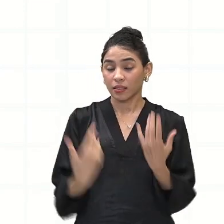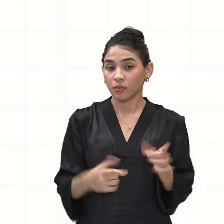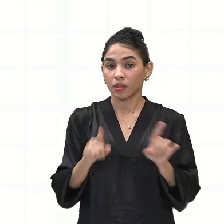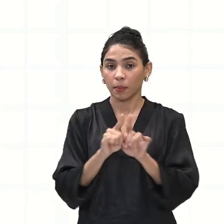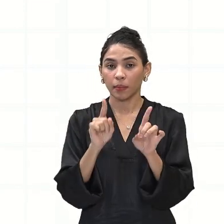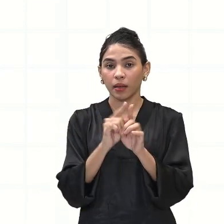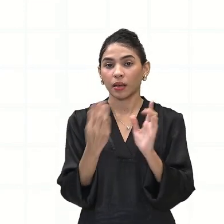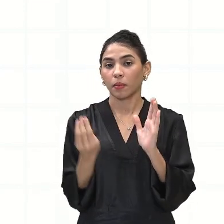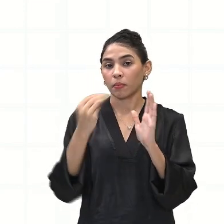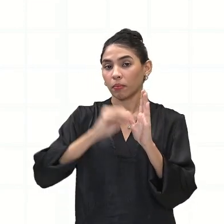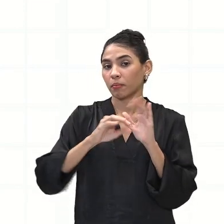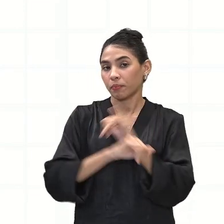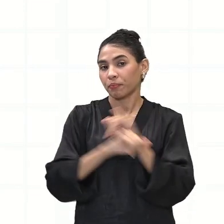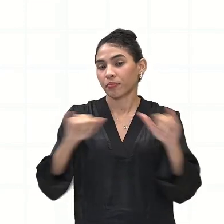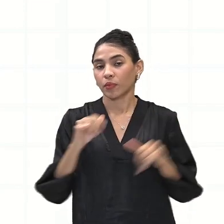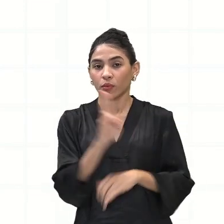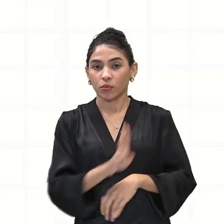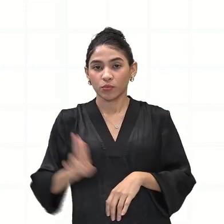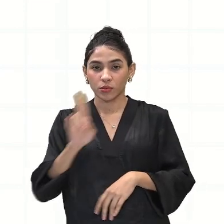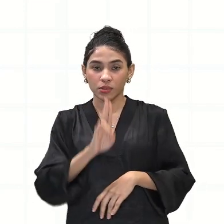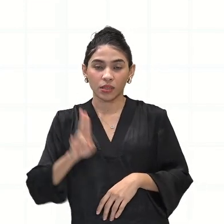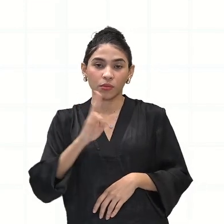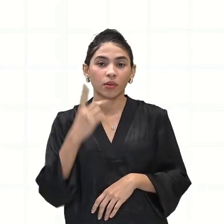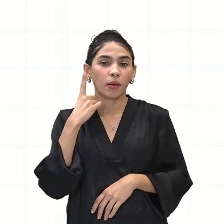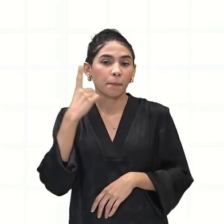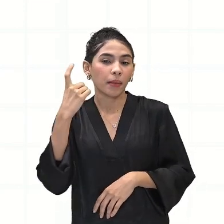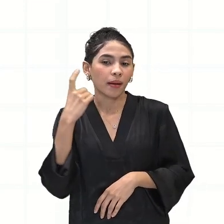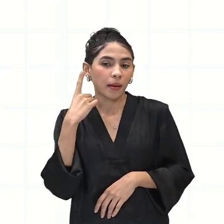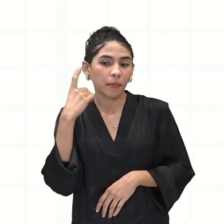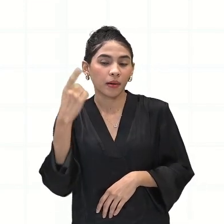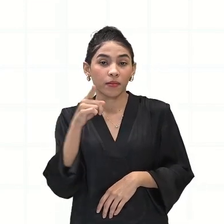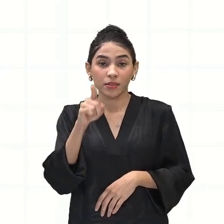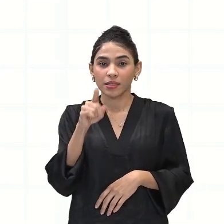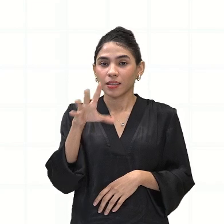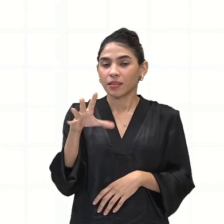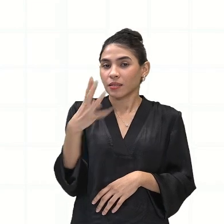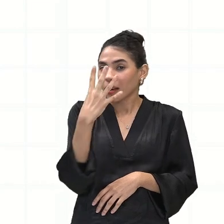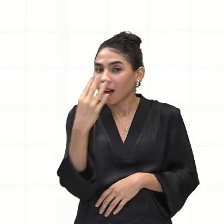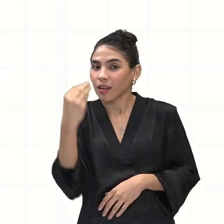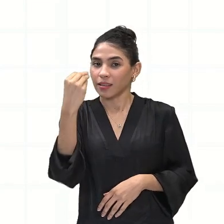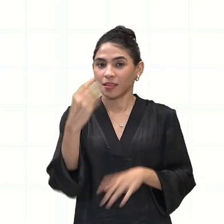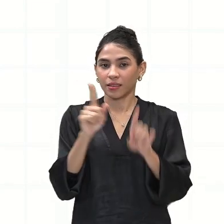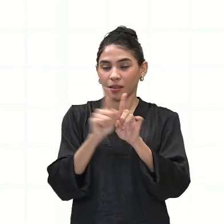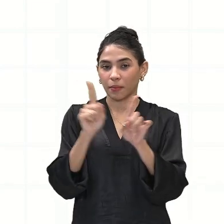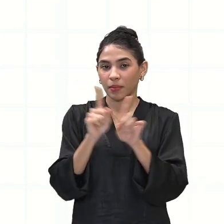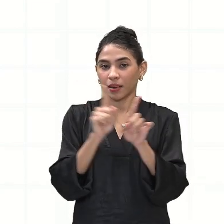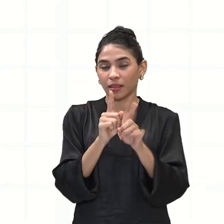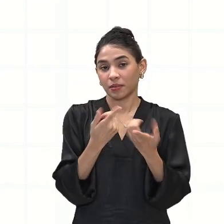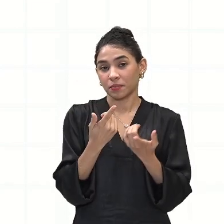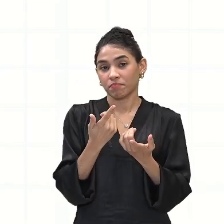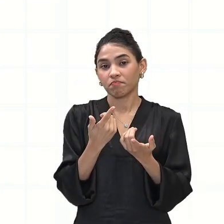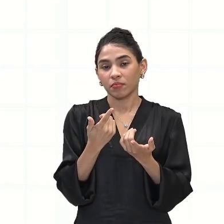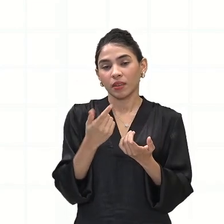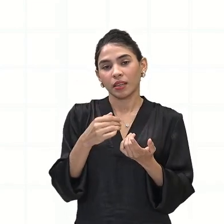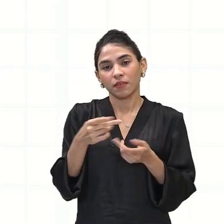propaganda, utilizando para dar essa sonoridade, fazer com que você se atraia por aquilo e contrate aquele serviço, no caso,